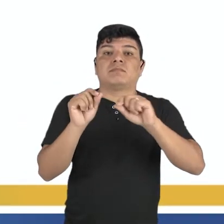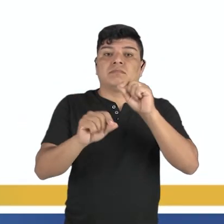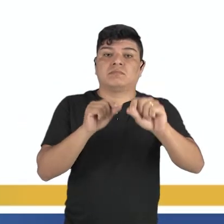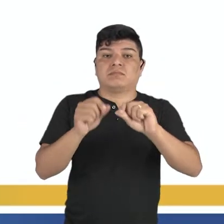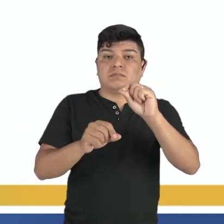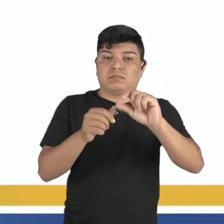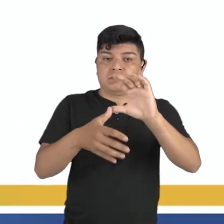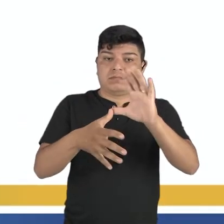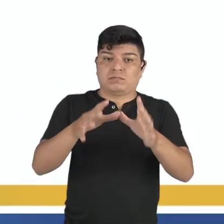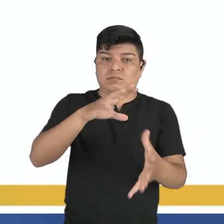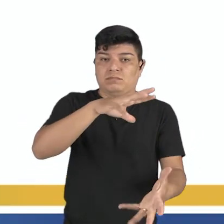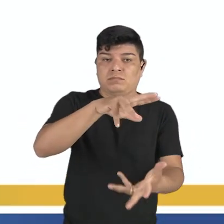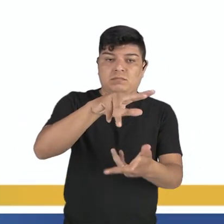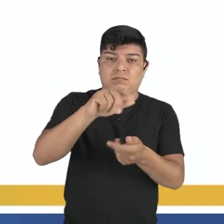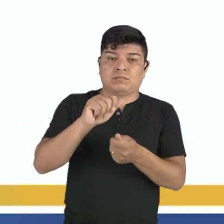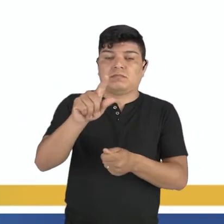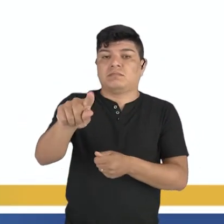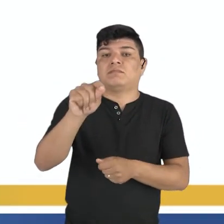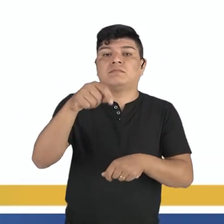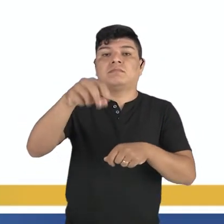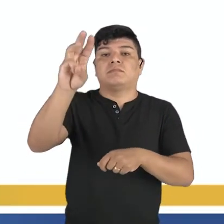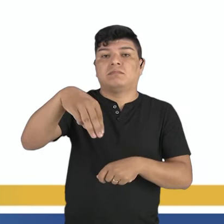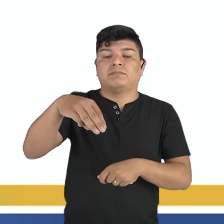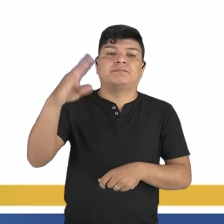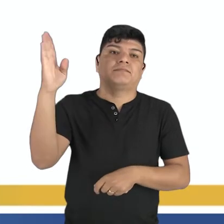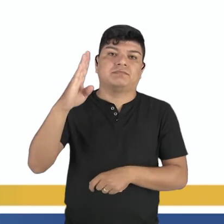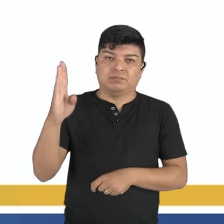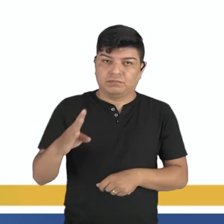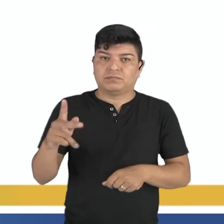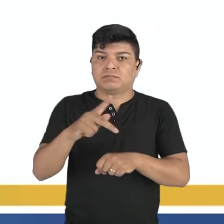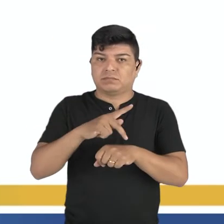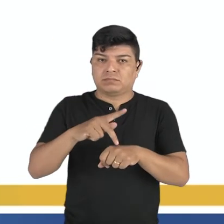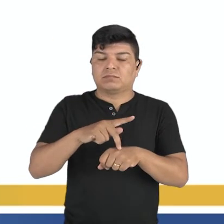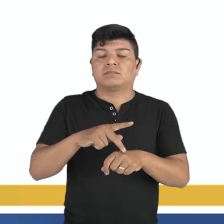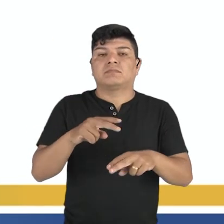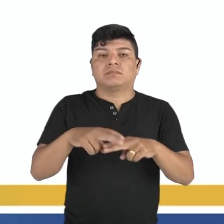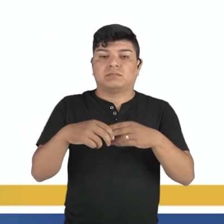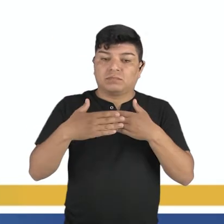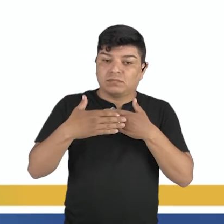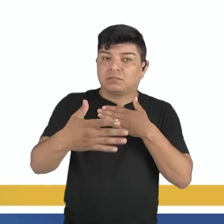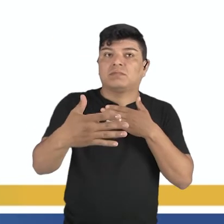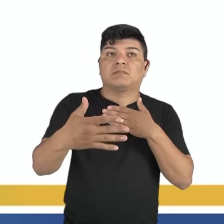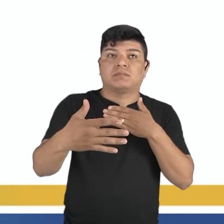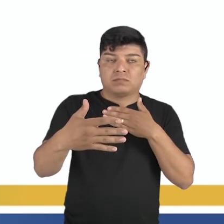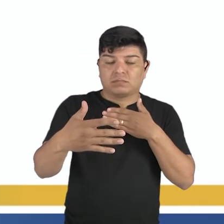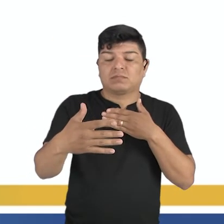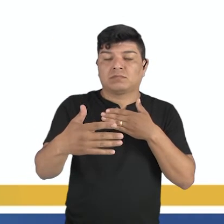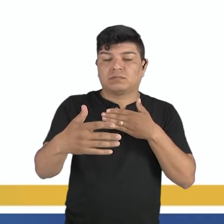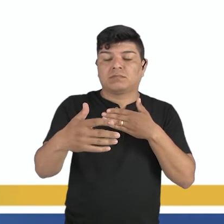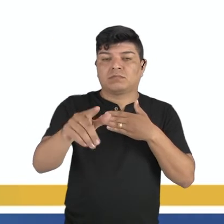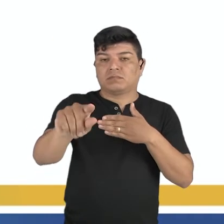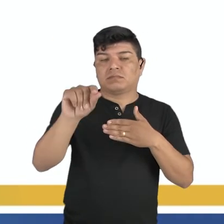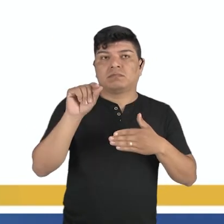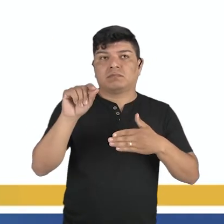pandemia. E aí foi escolhido quem? O Brasil. Então, a partir do grifo dessas